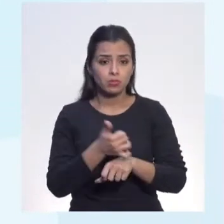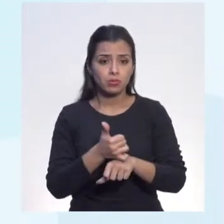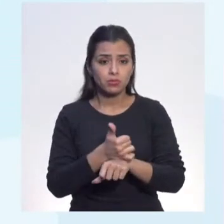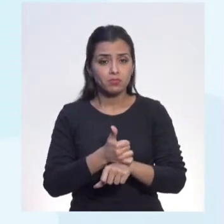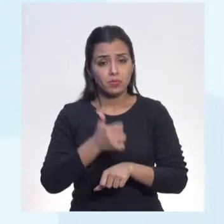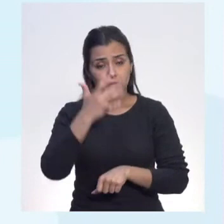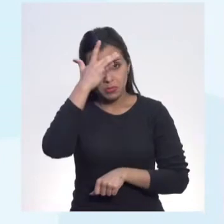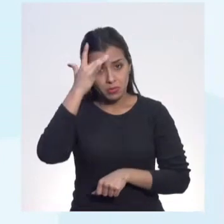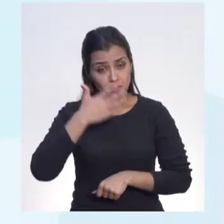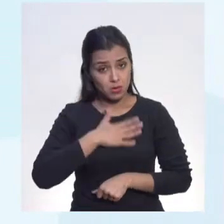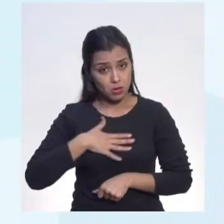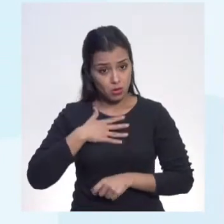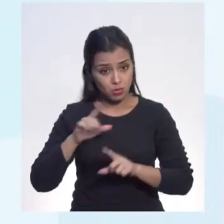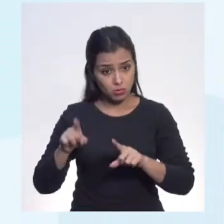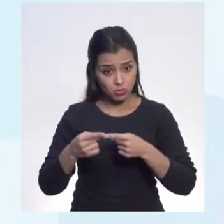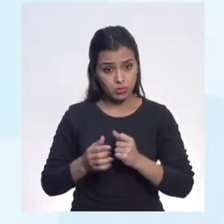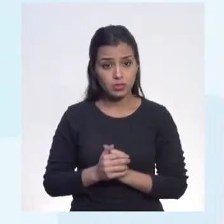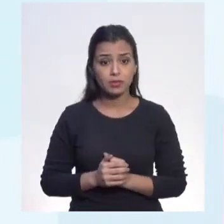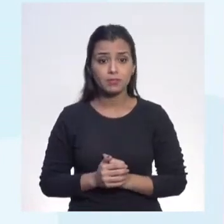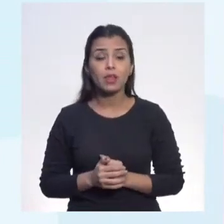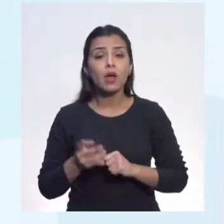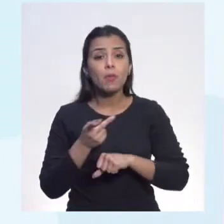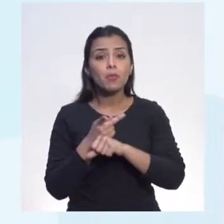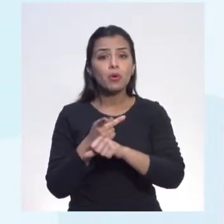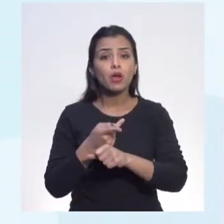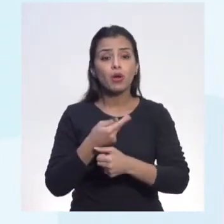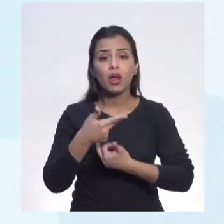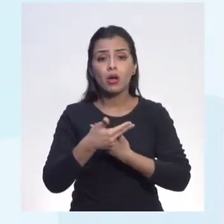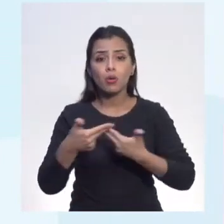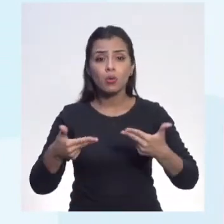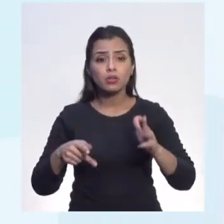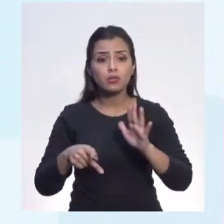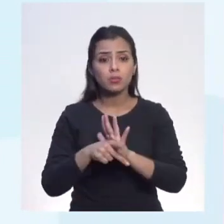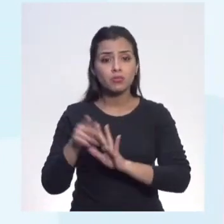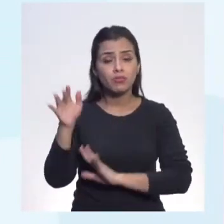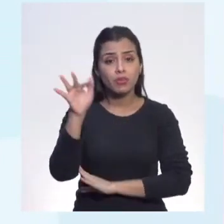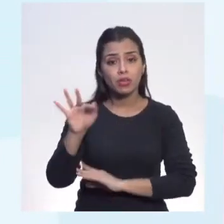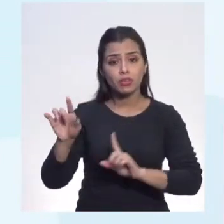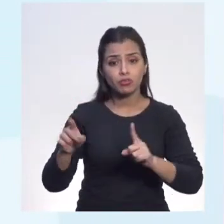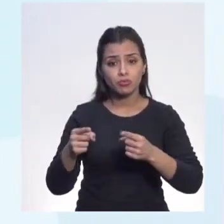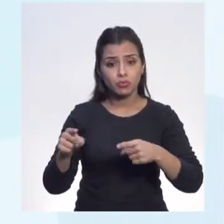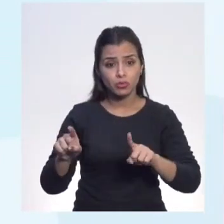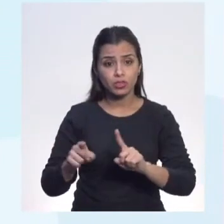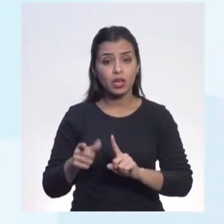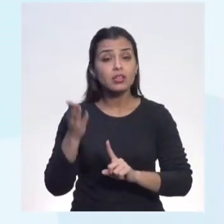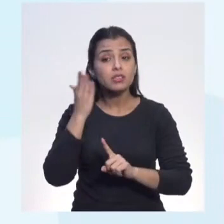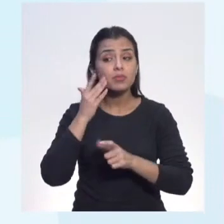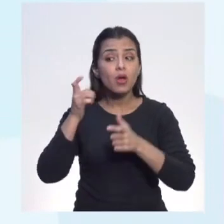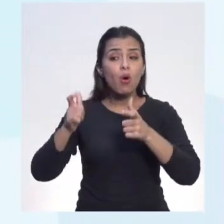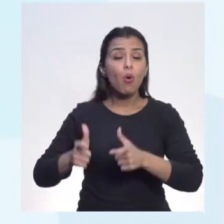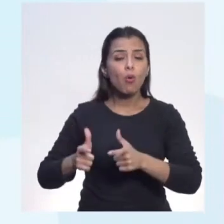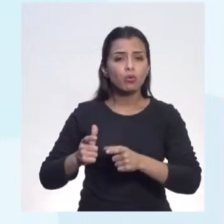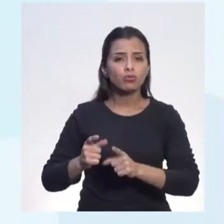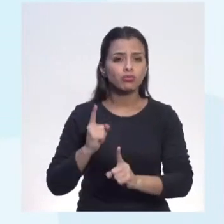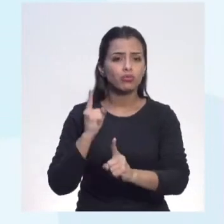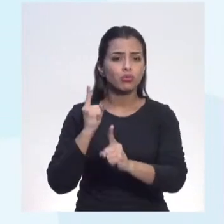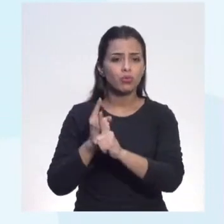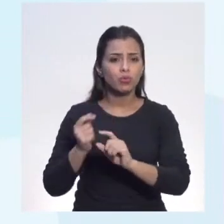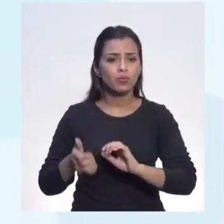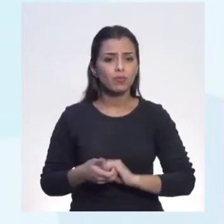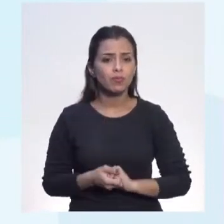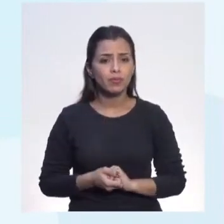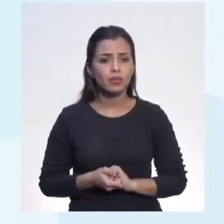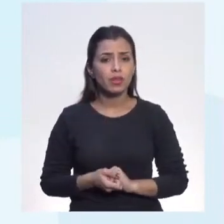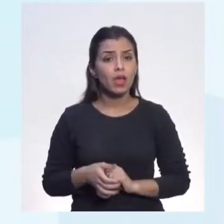tudo sobre a faculdade de música e ver onde estudar, o guia do estudante, a faculdade de música vale a pena? Descubra